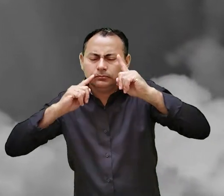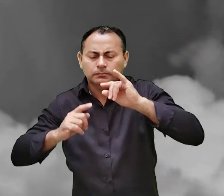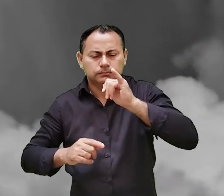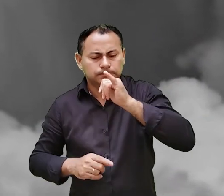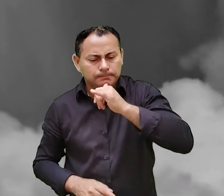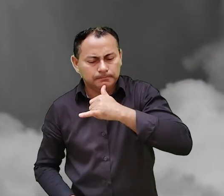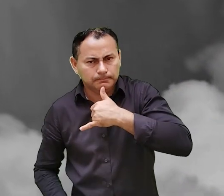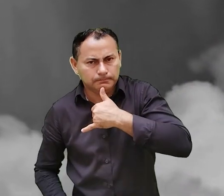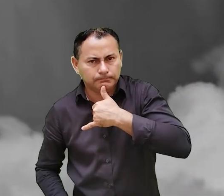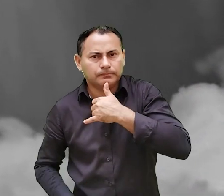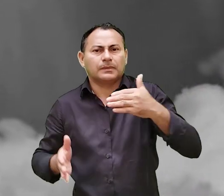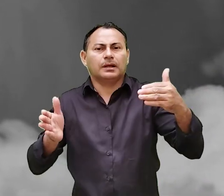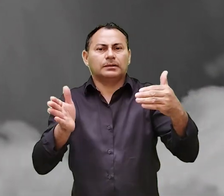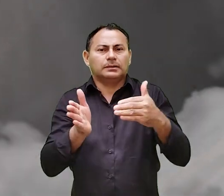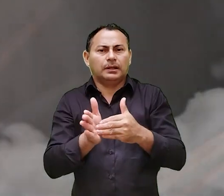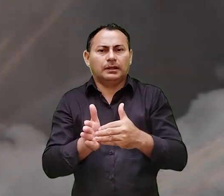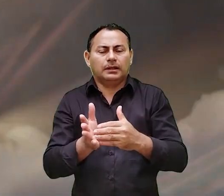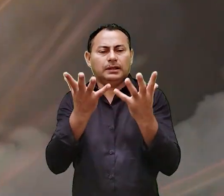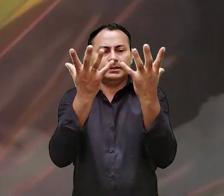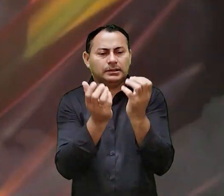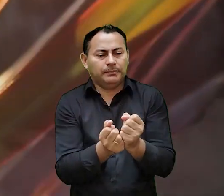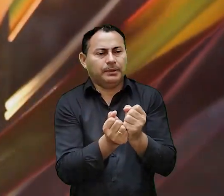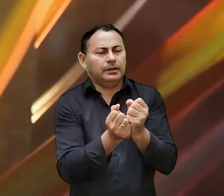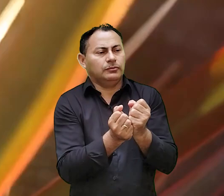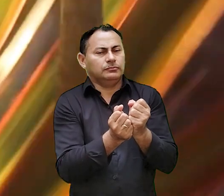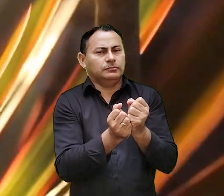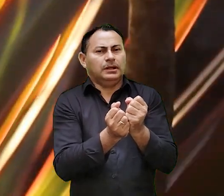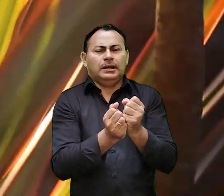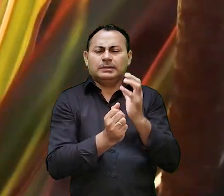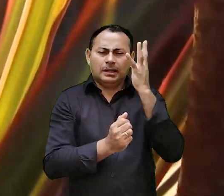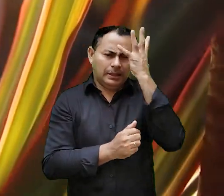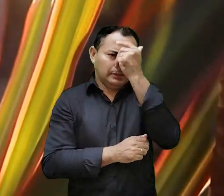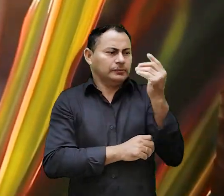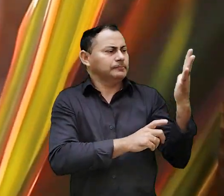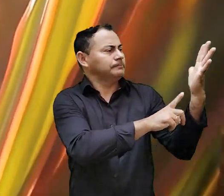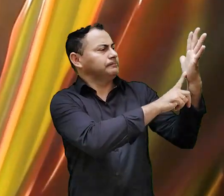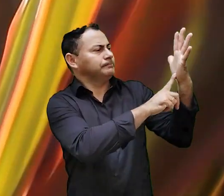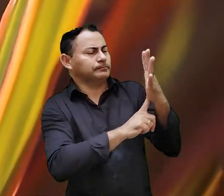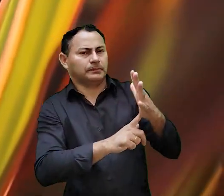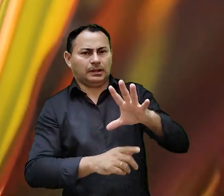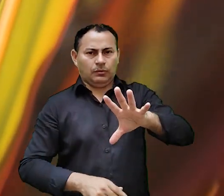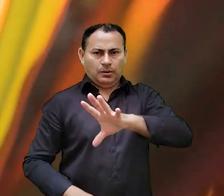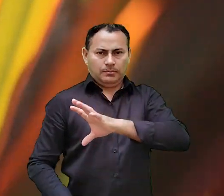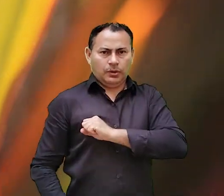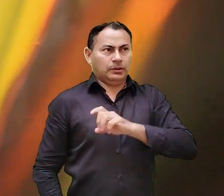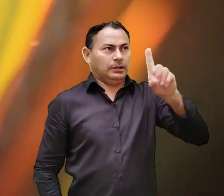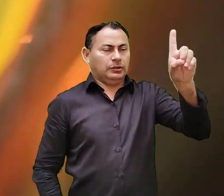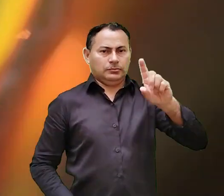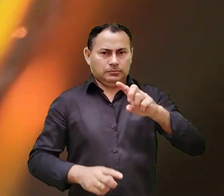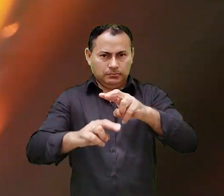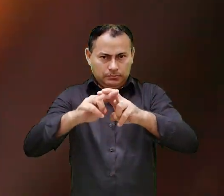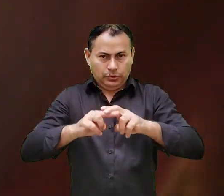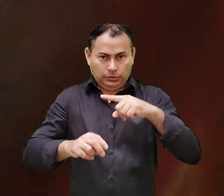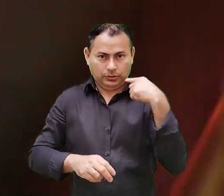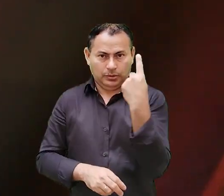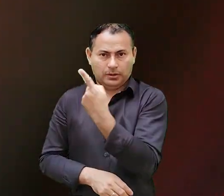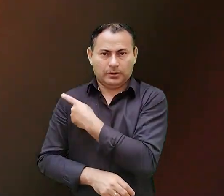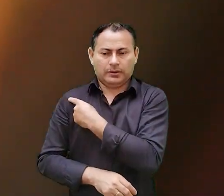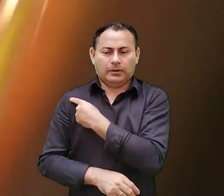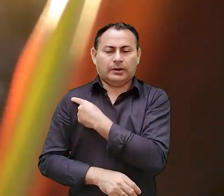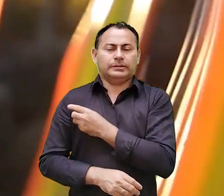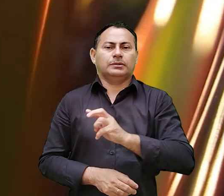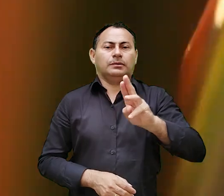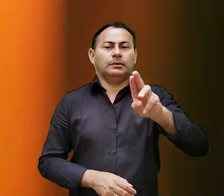absoluta tristeza, até que recebeu esta linda revelação. O amor de Deus por nós